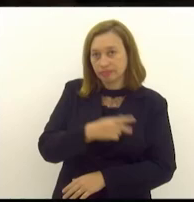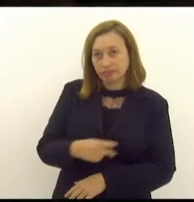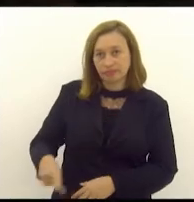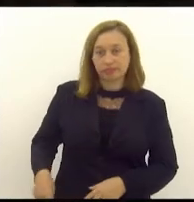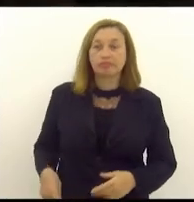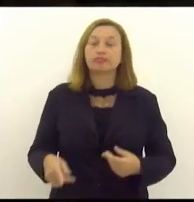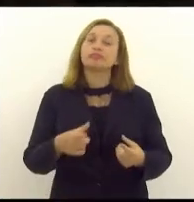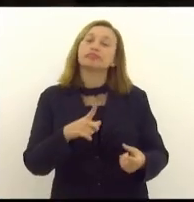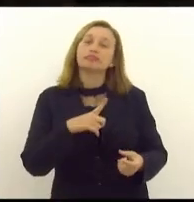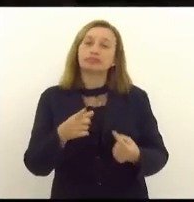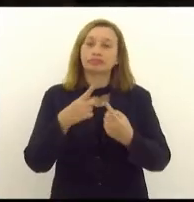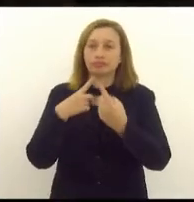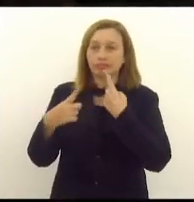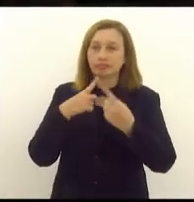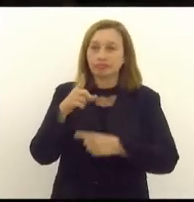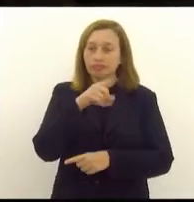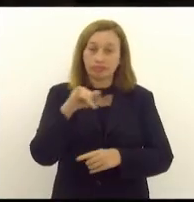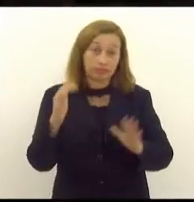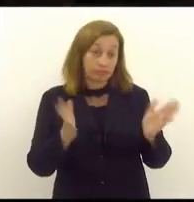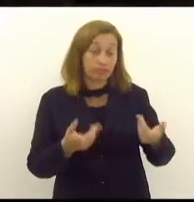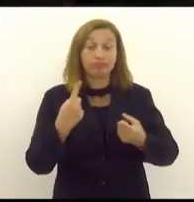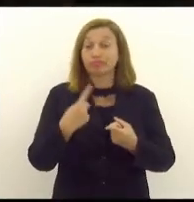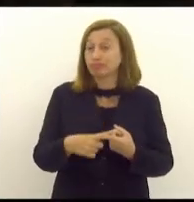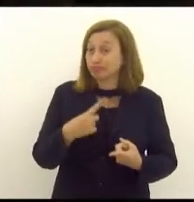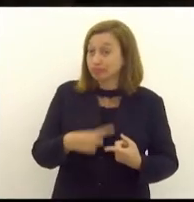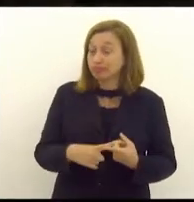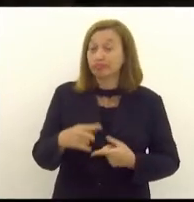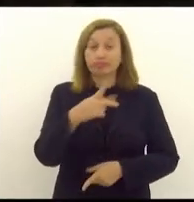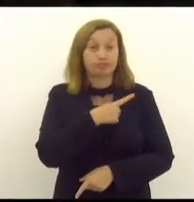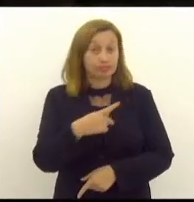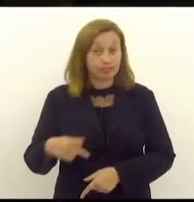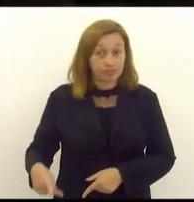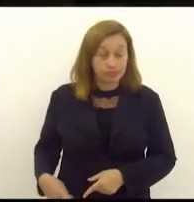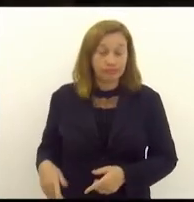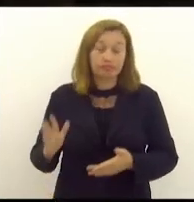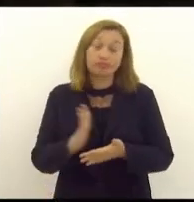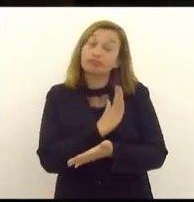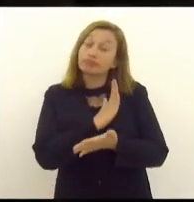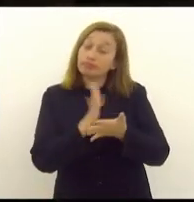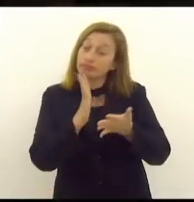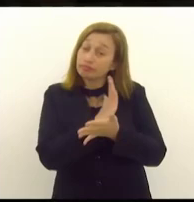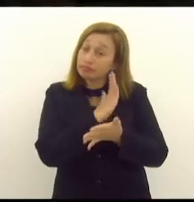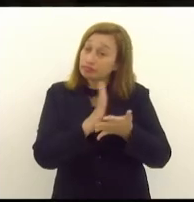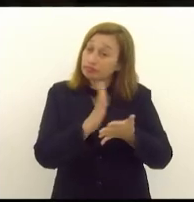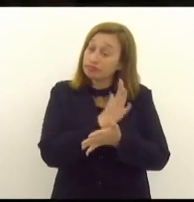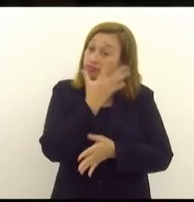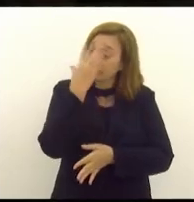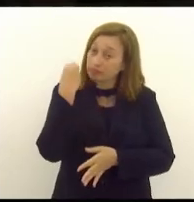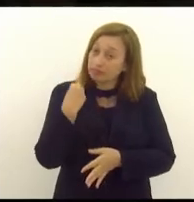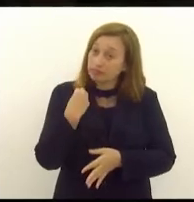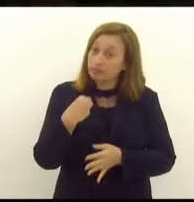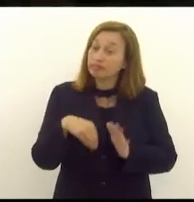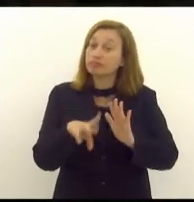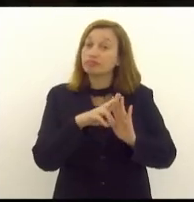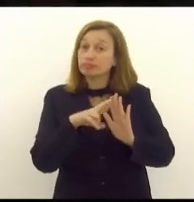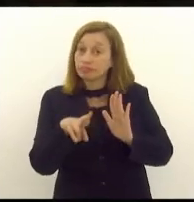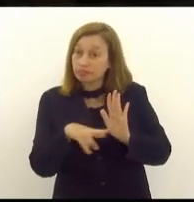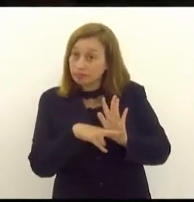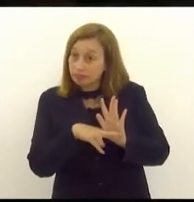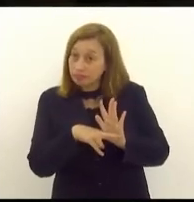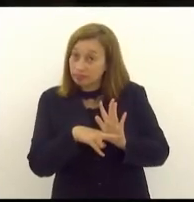a discussão no dia de hoje porque a presidência muitas vezes esquece do Regimento